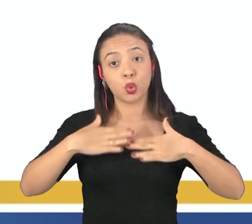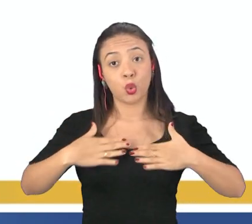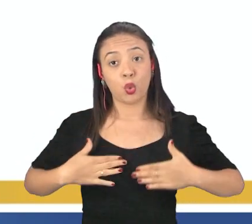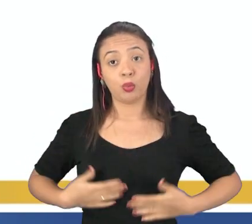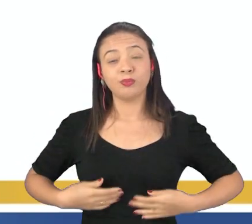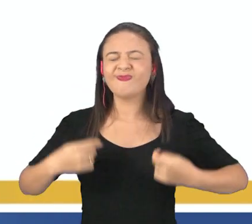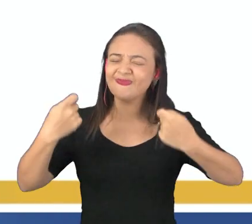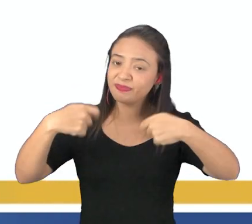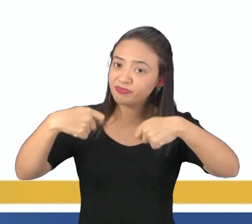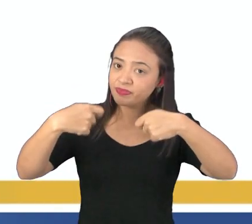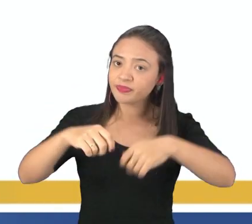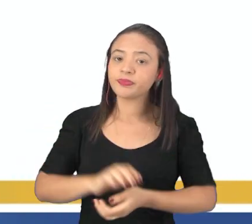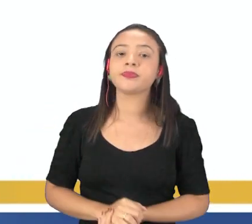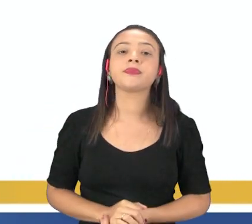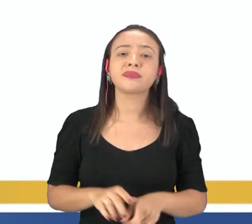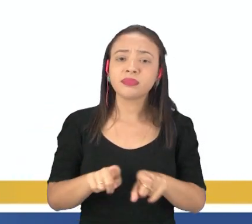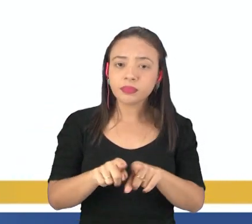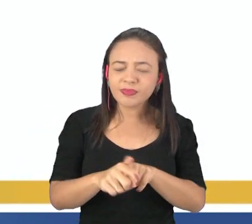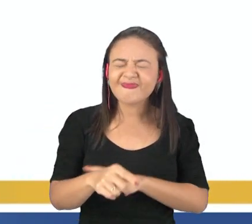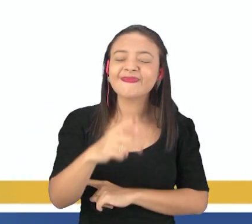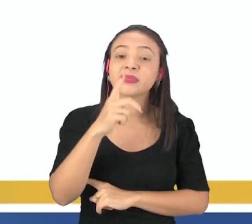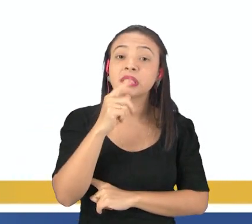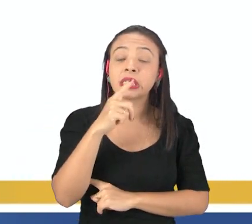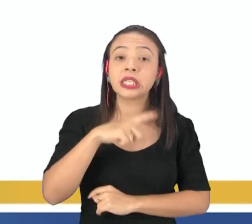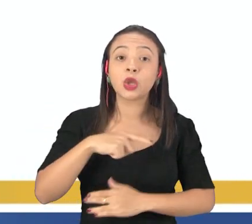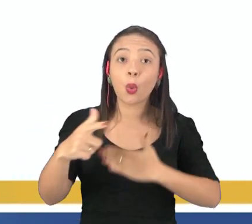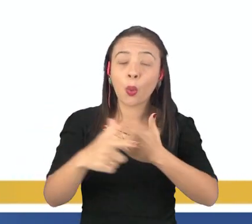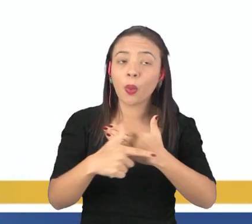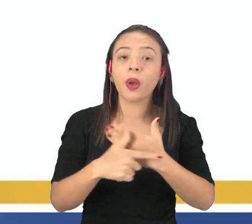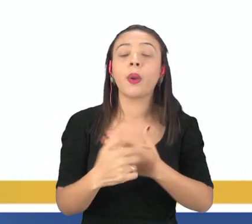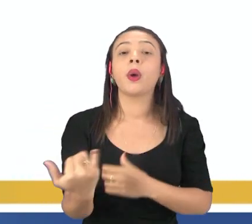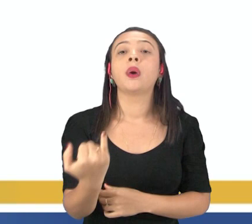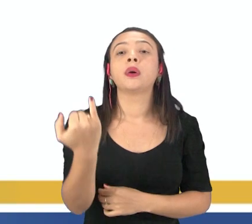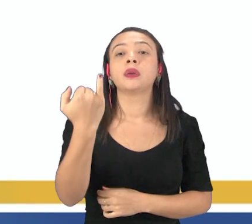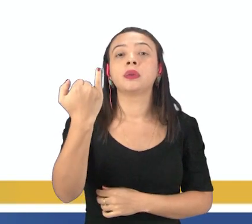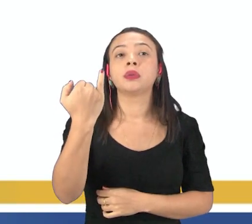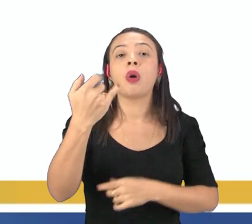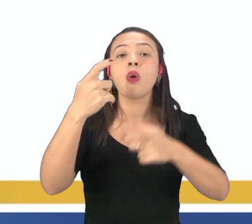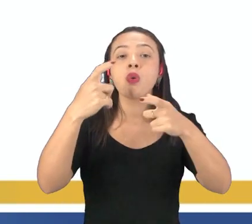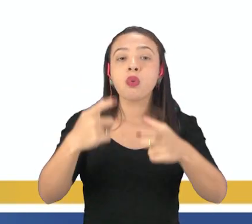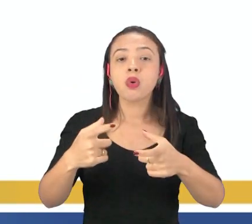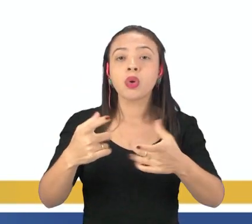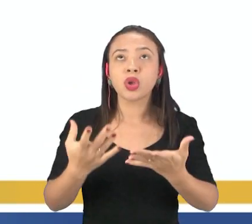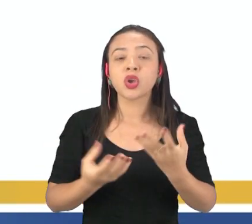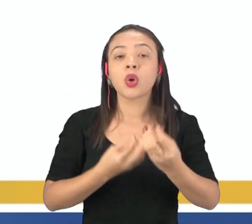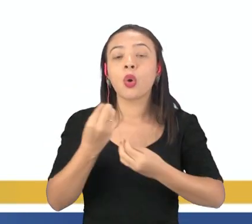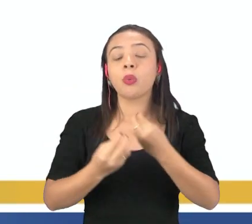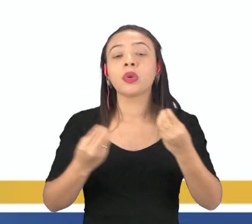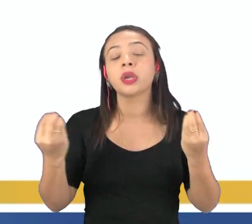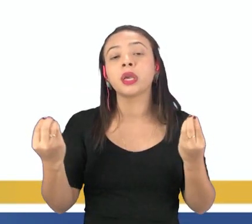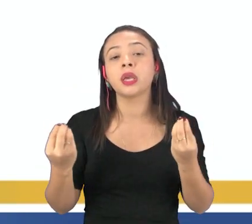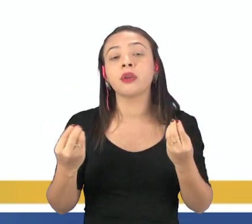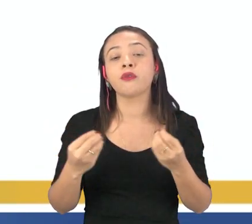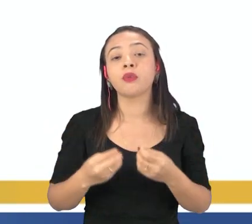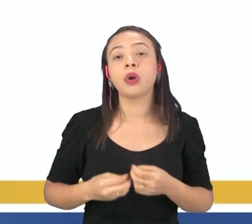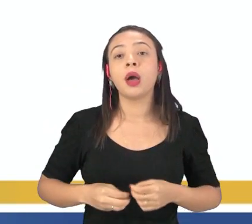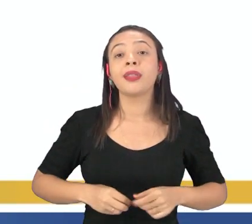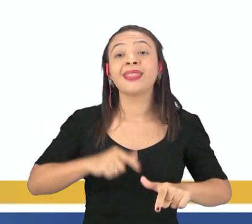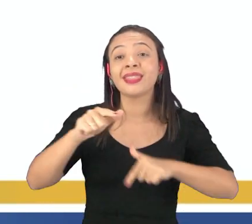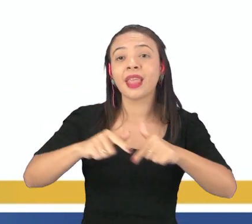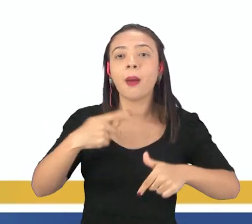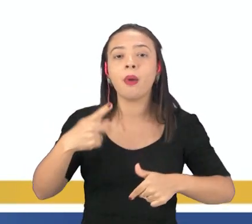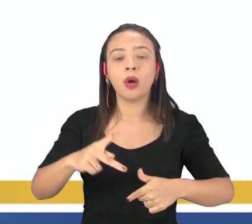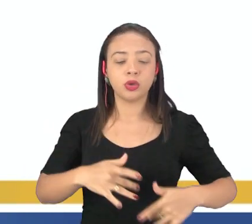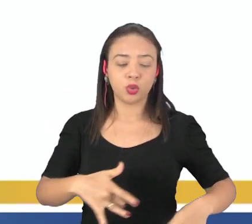que o teu corpo vai retirar dos alimentos. E também a água desempenha um papel importante lá no funcionamento dos teus